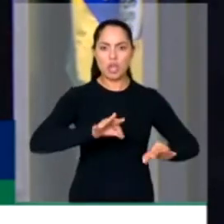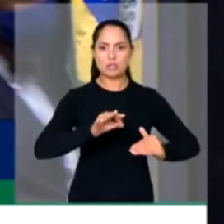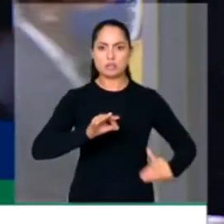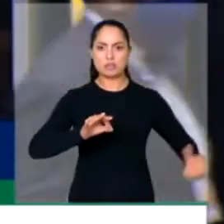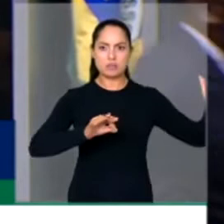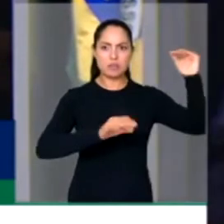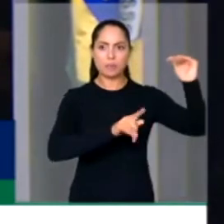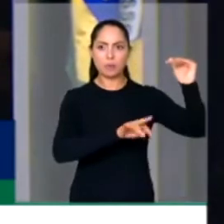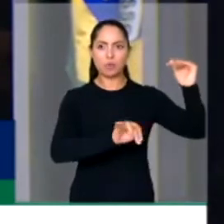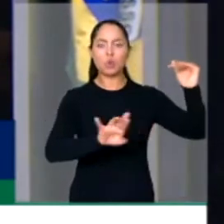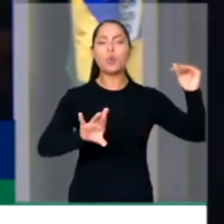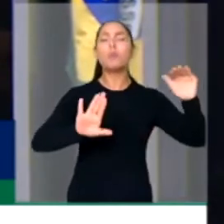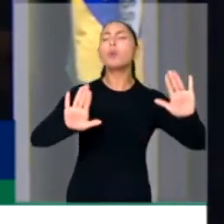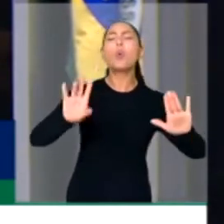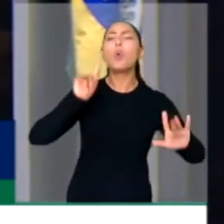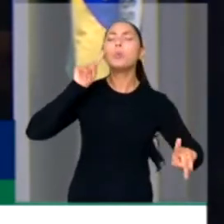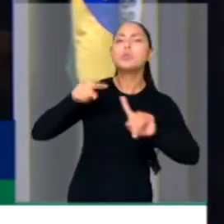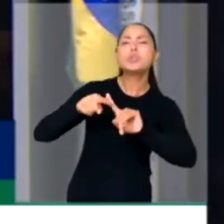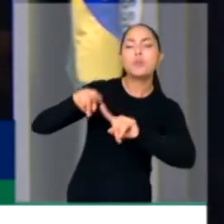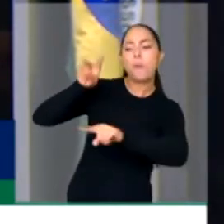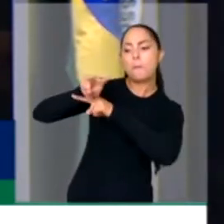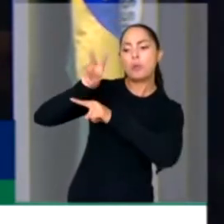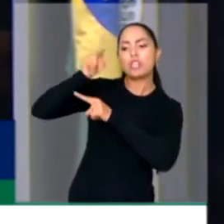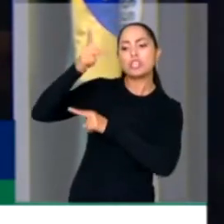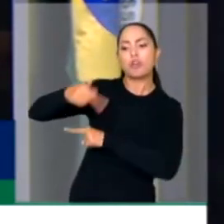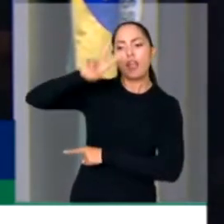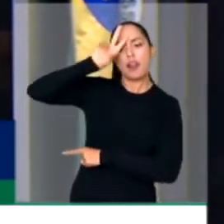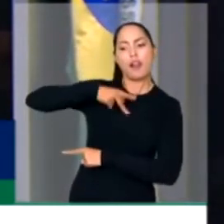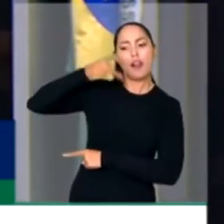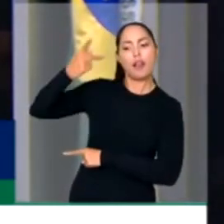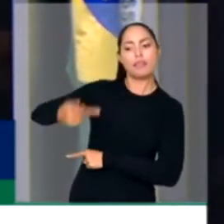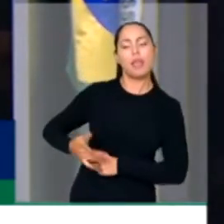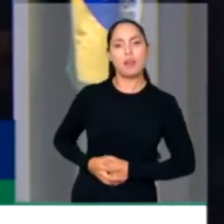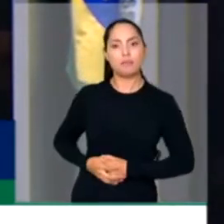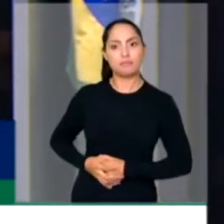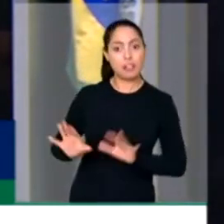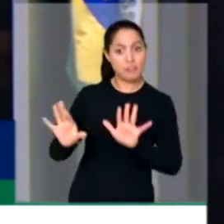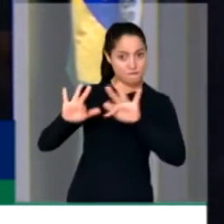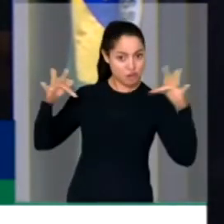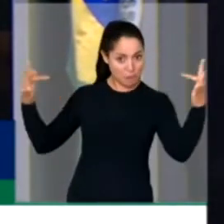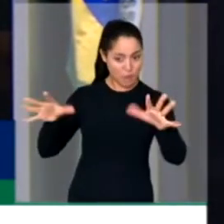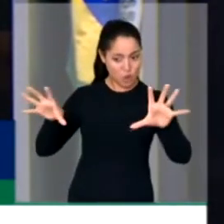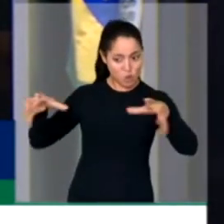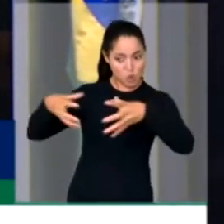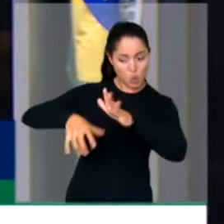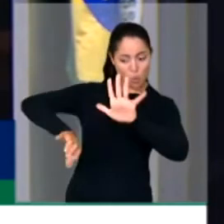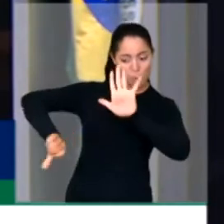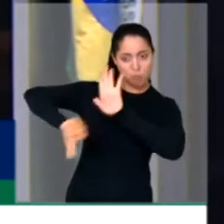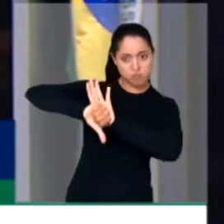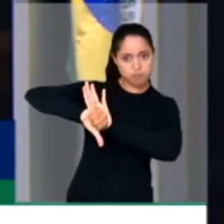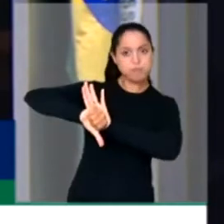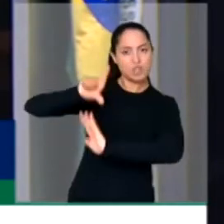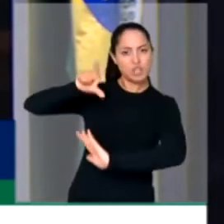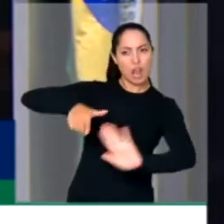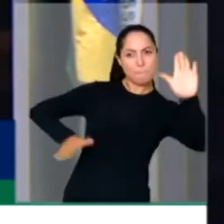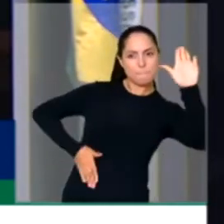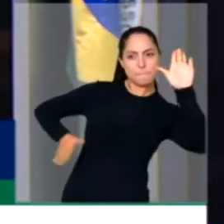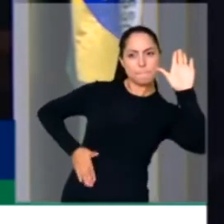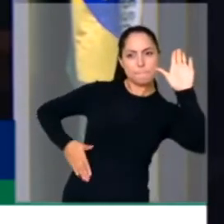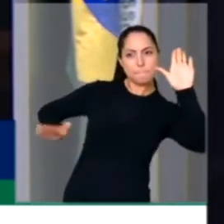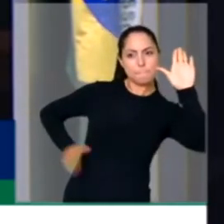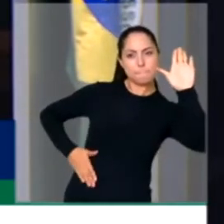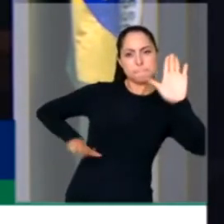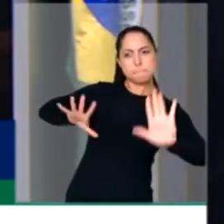para proteger a si mesmo e a sua família de quadrilheiros, vagabundos e